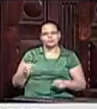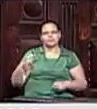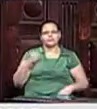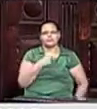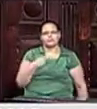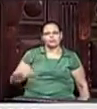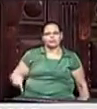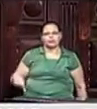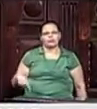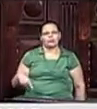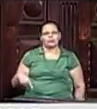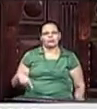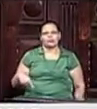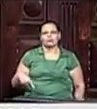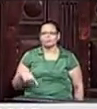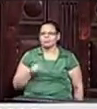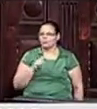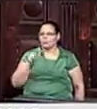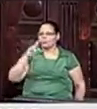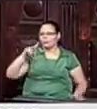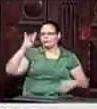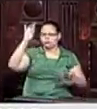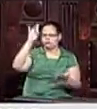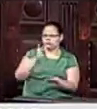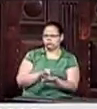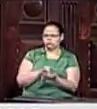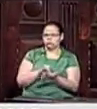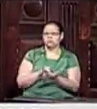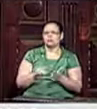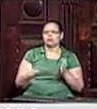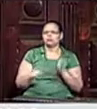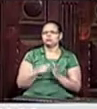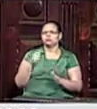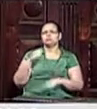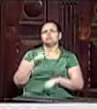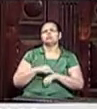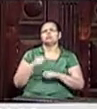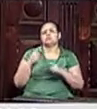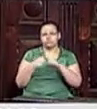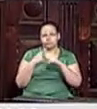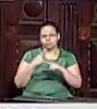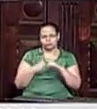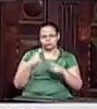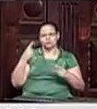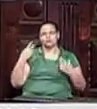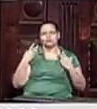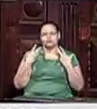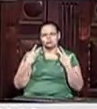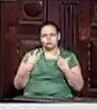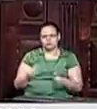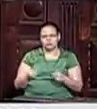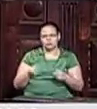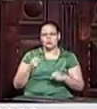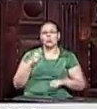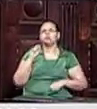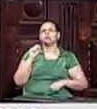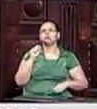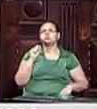da República de forma ilegítima desde a primeira hora, porque assumiu participando de um